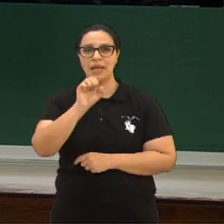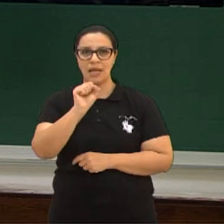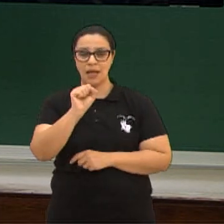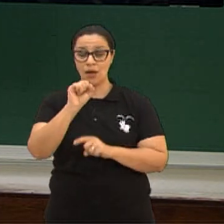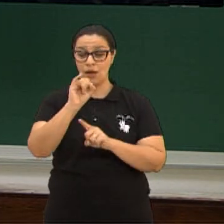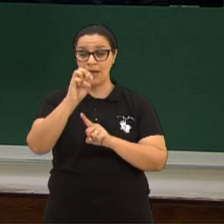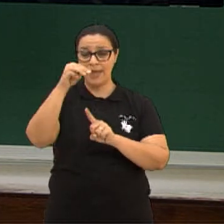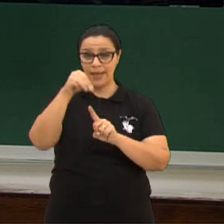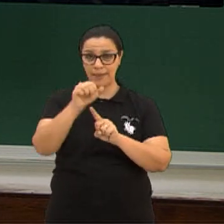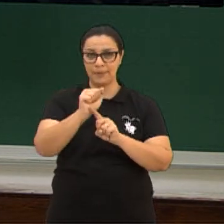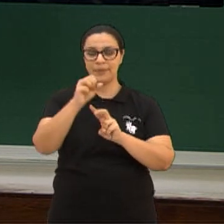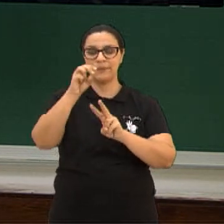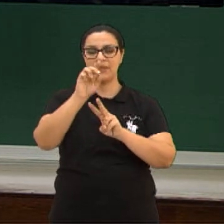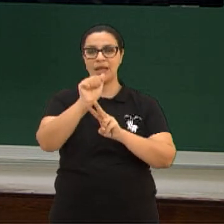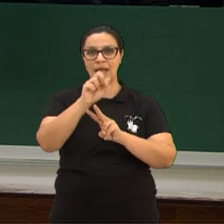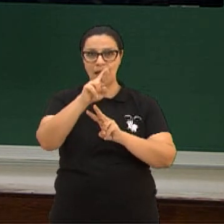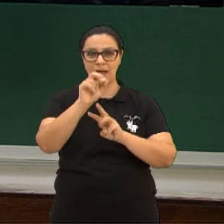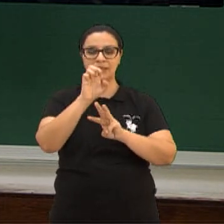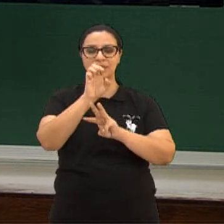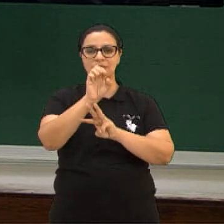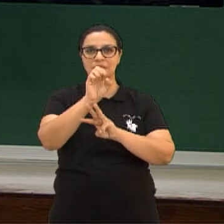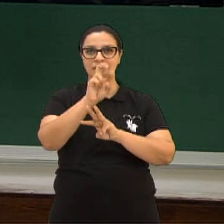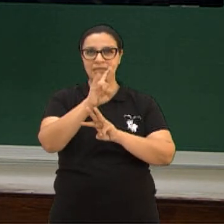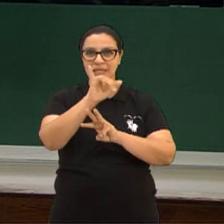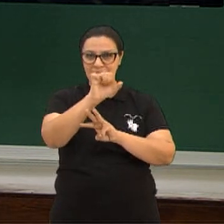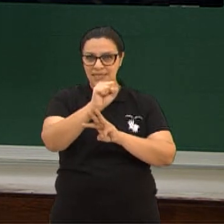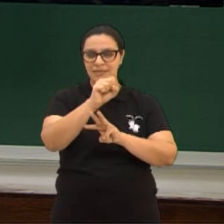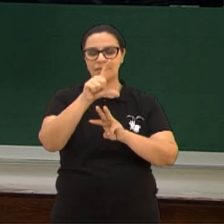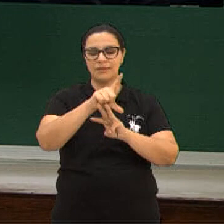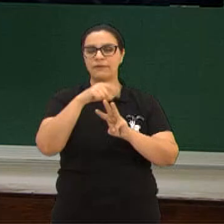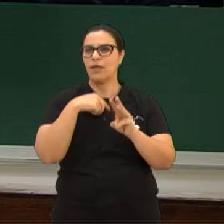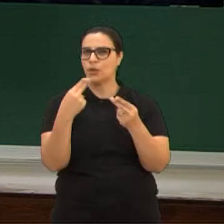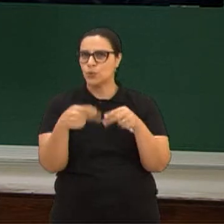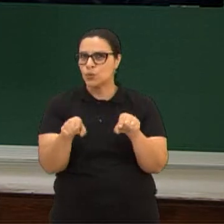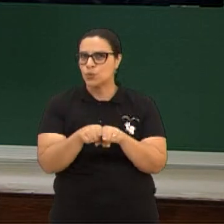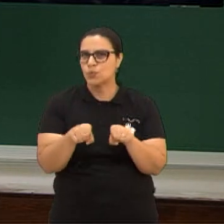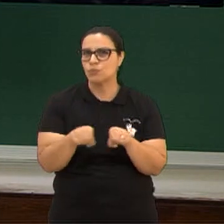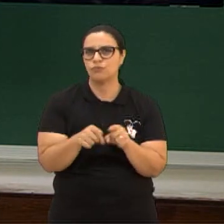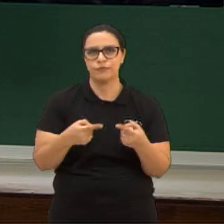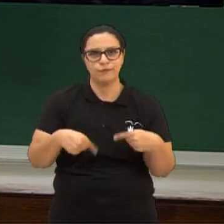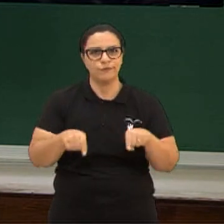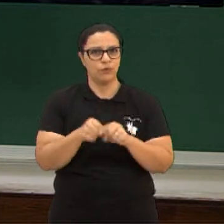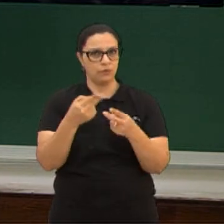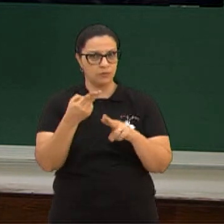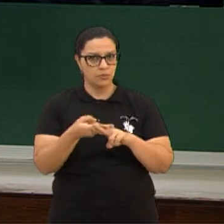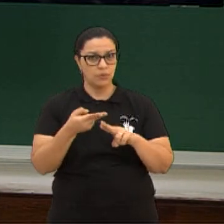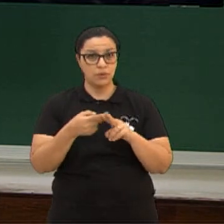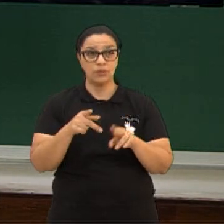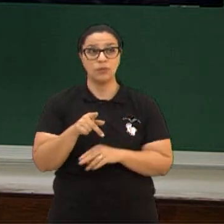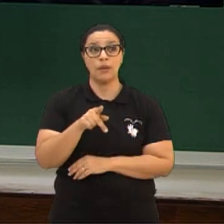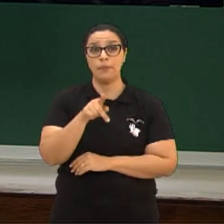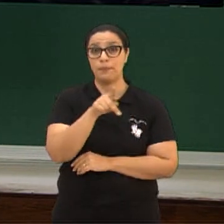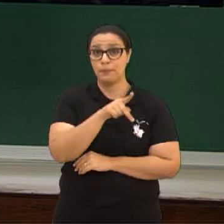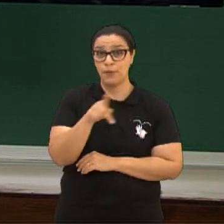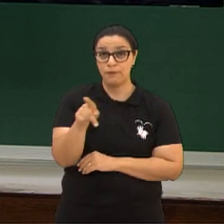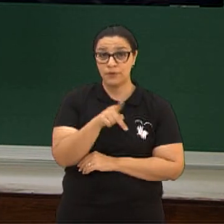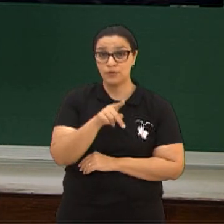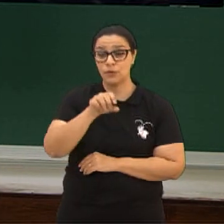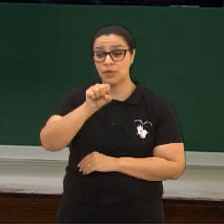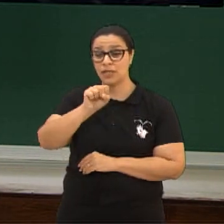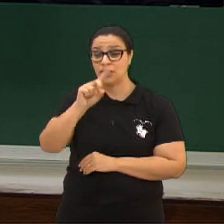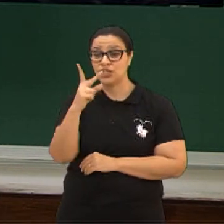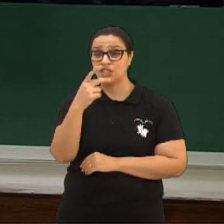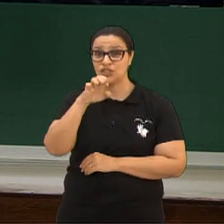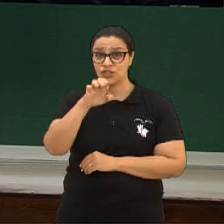are, he is, she is, todos eles. A teacher é she. Por isso que